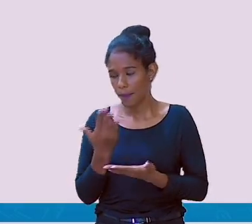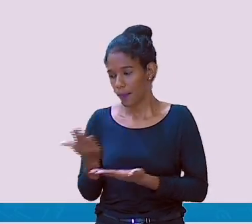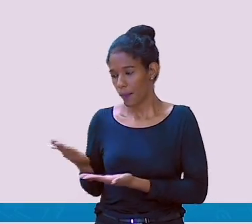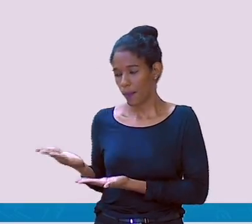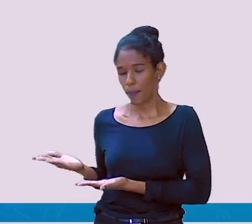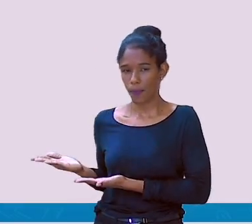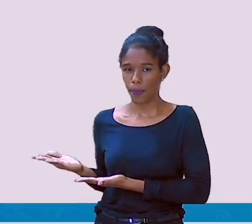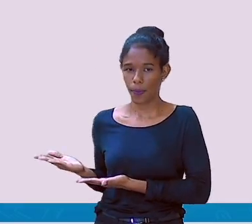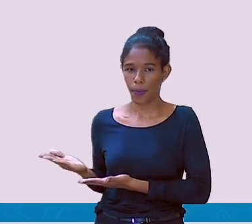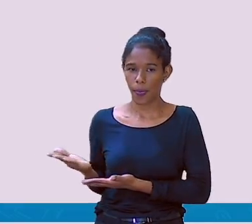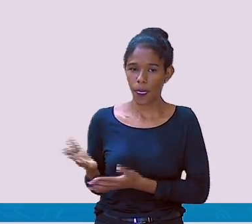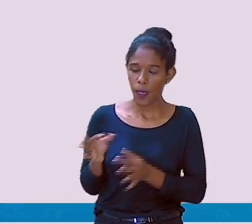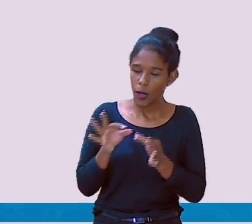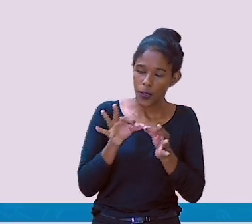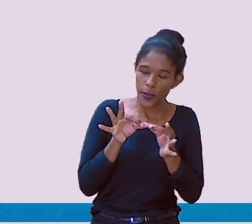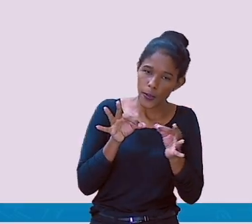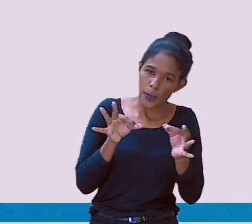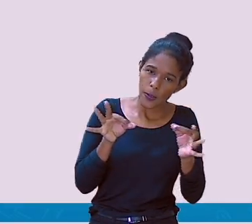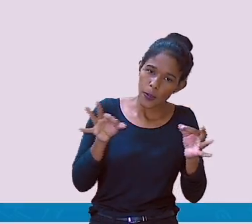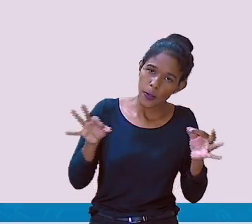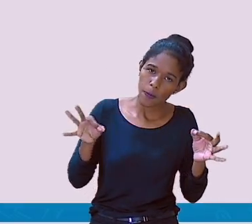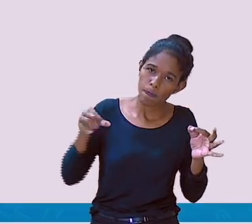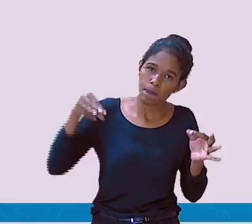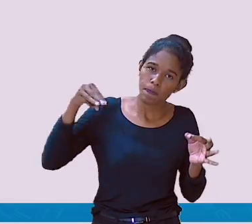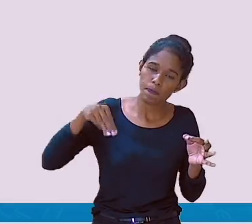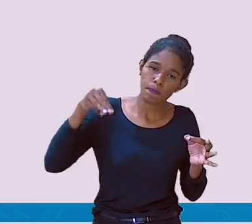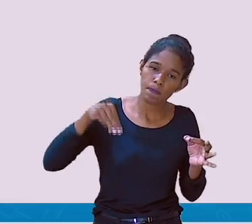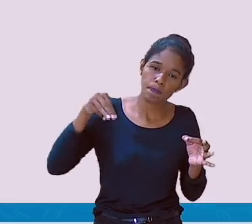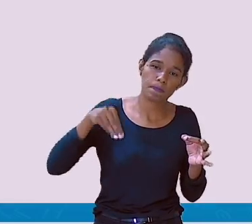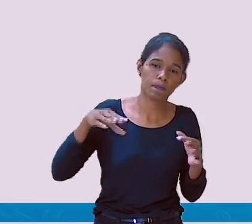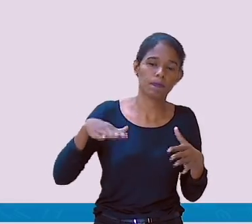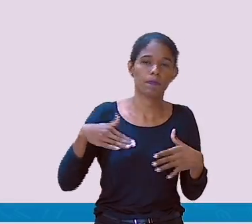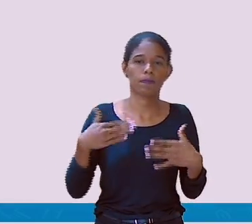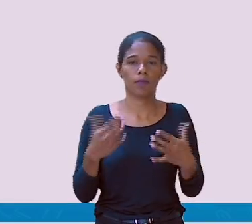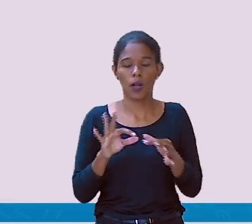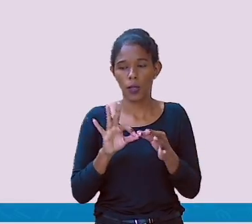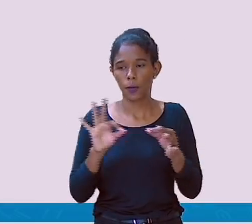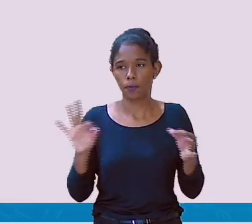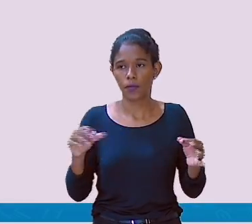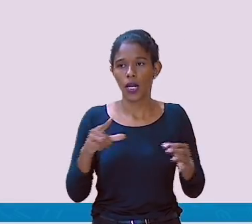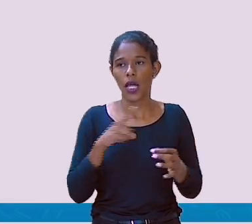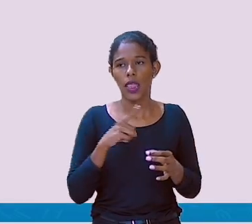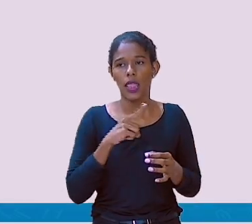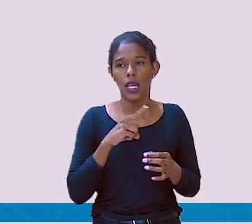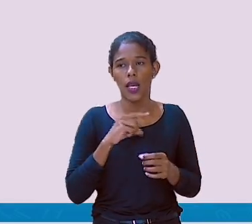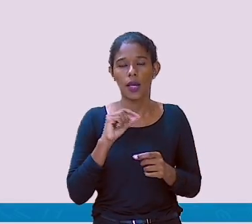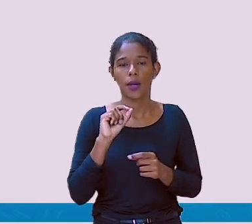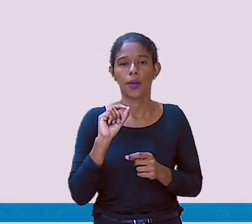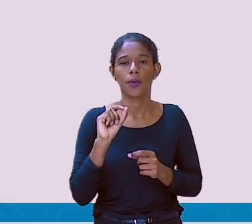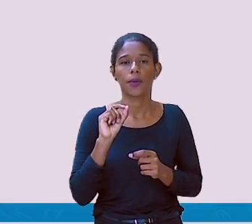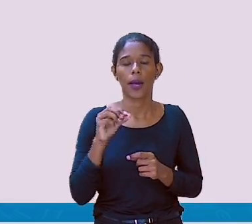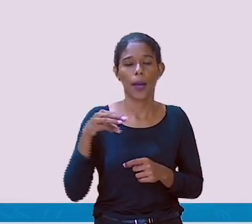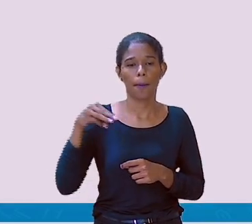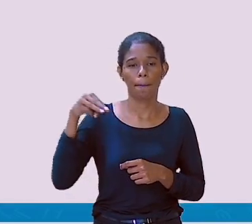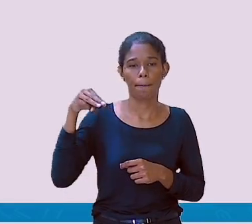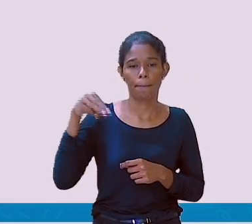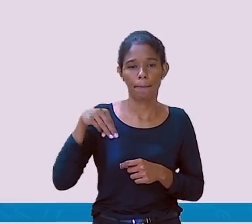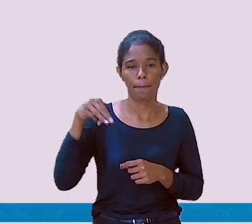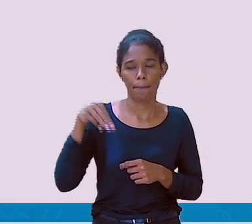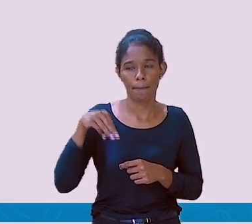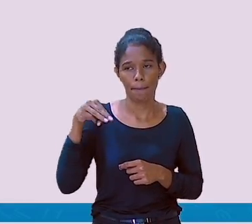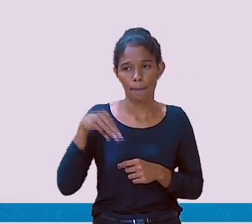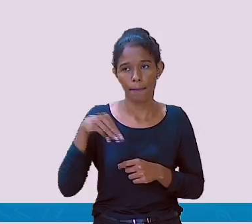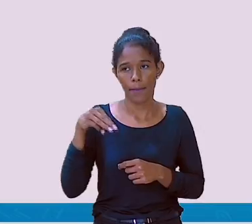métrico, de comprimento, de medida. Eu tenho o metro, os múltiplos